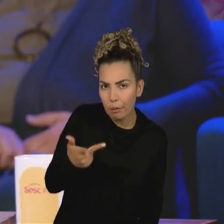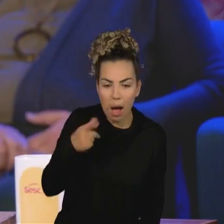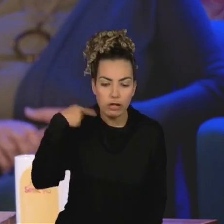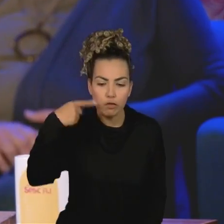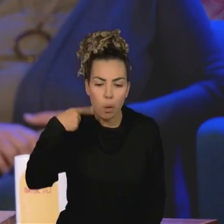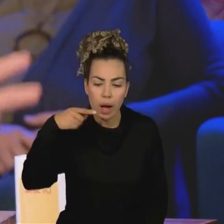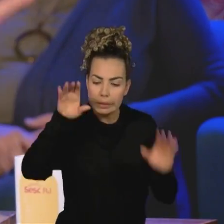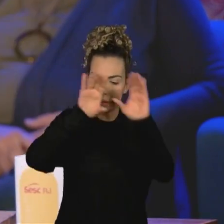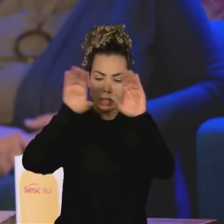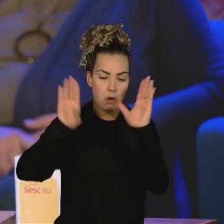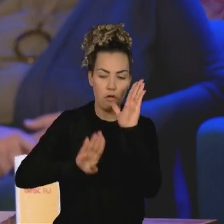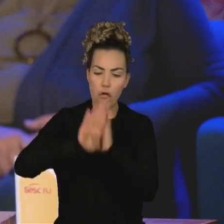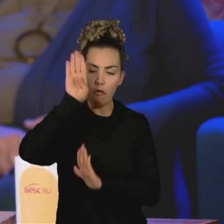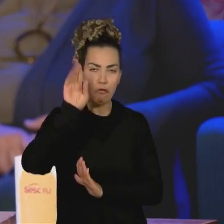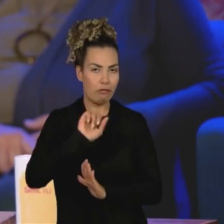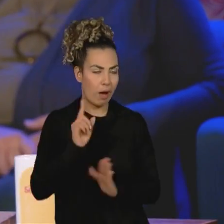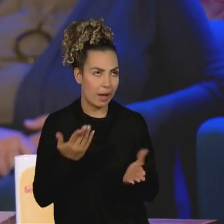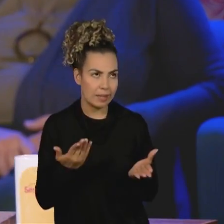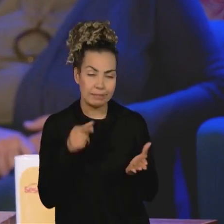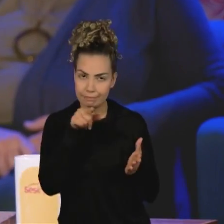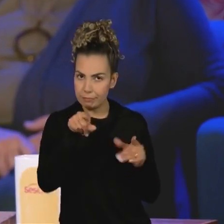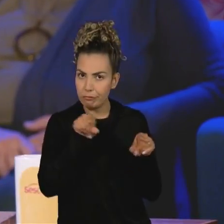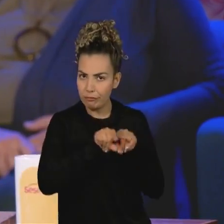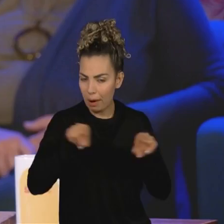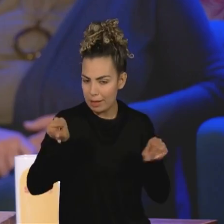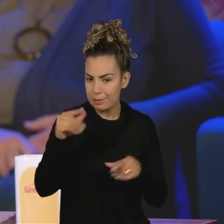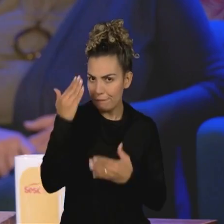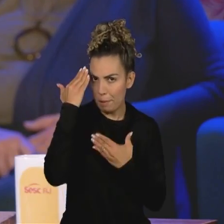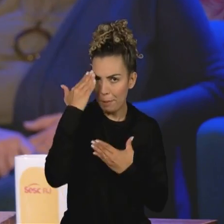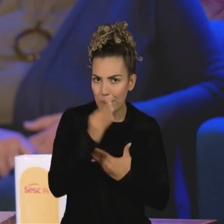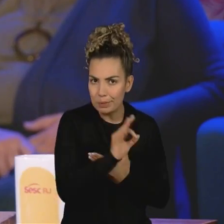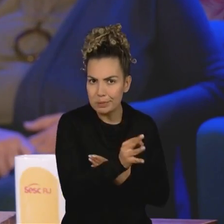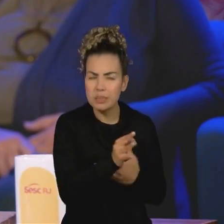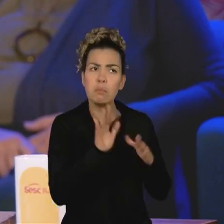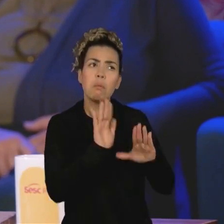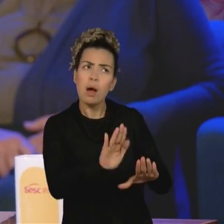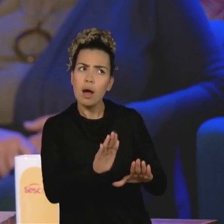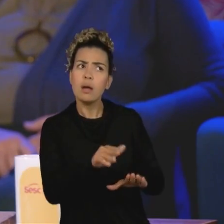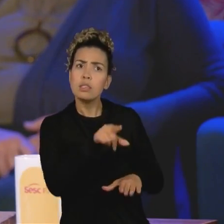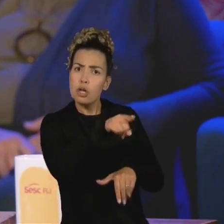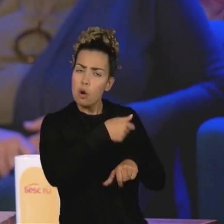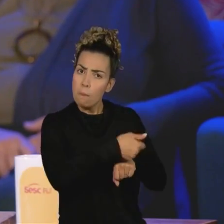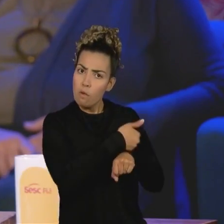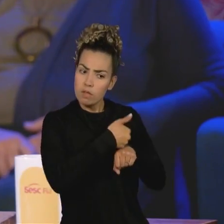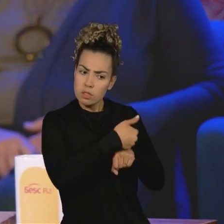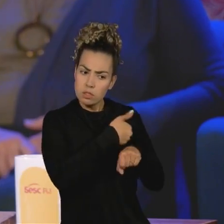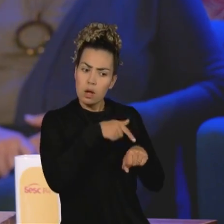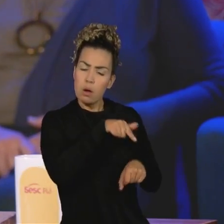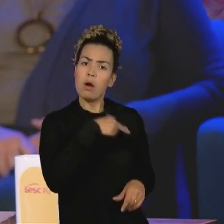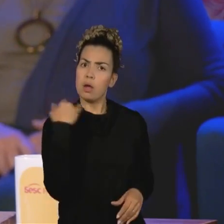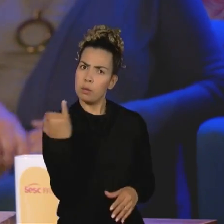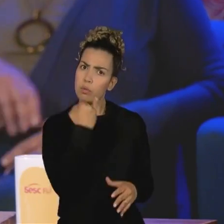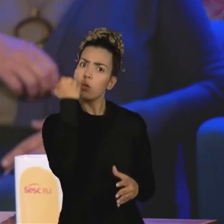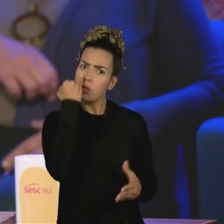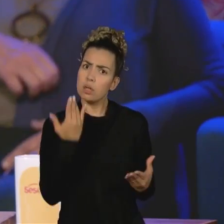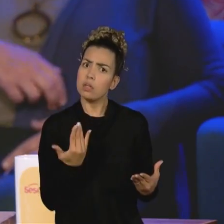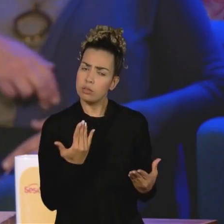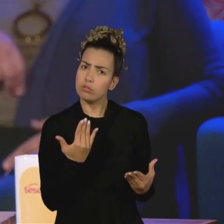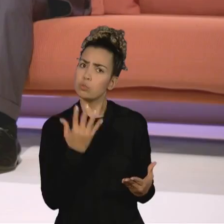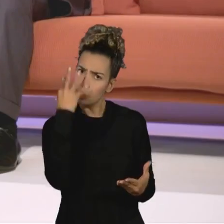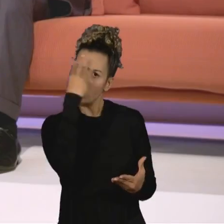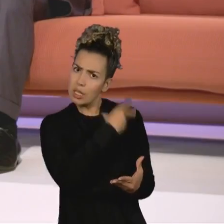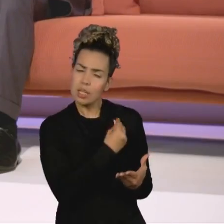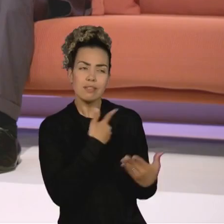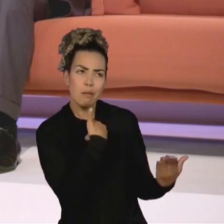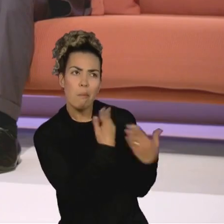tal... A gente estava ali batendo um papo sobre essa profissão tão essencial, tão bonita. Isso. E você me falou de 3 coisas,